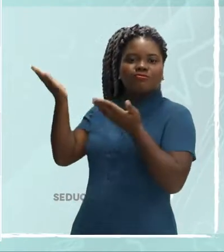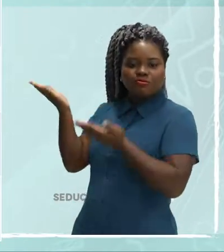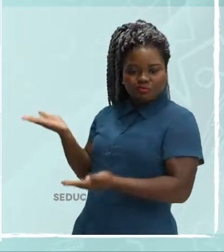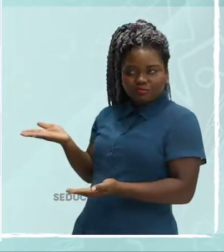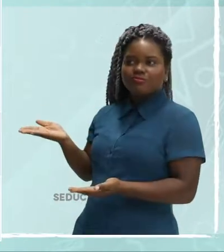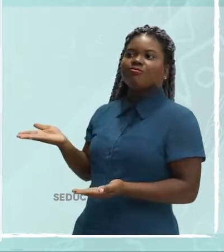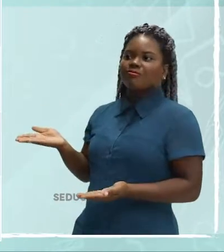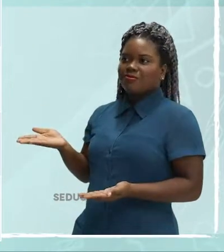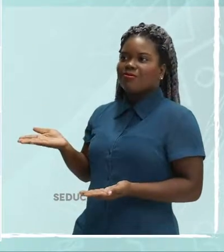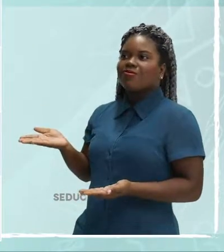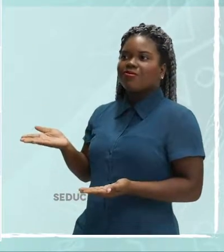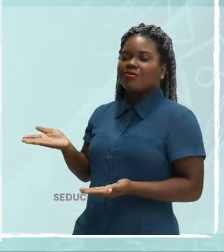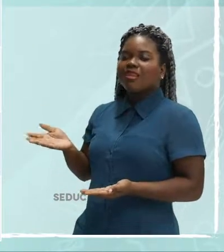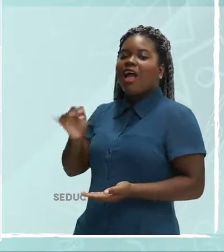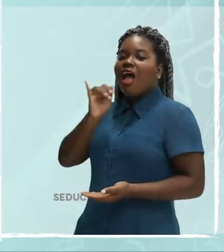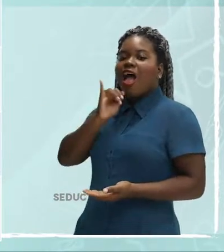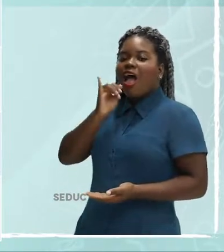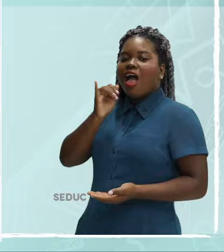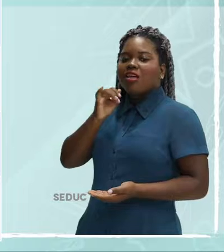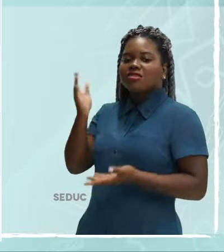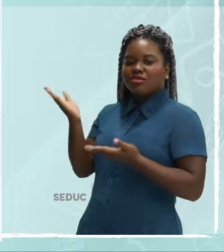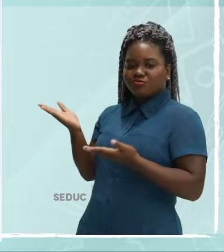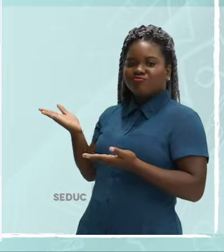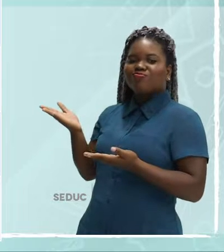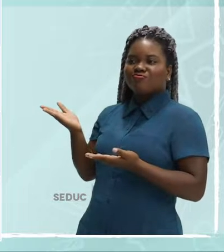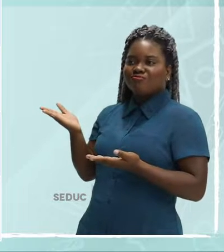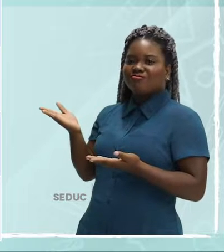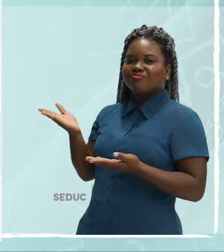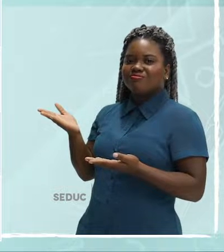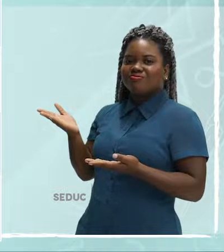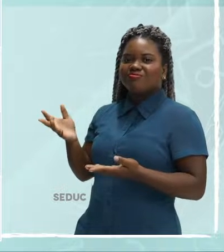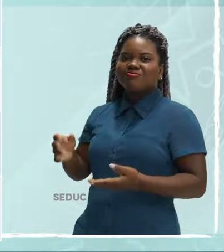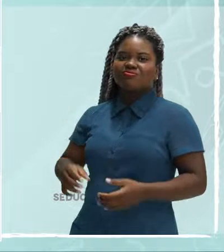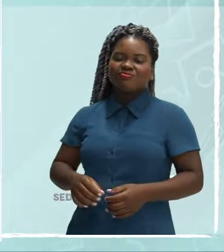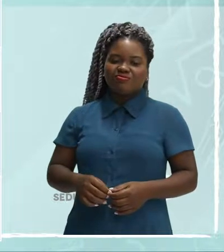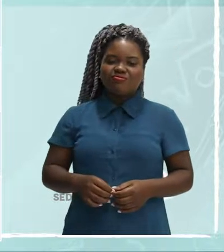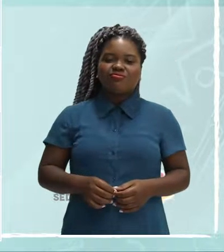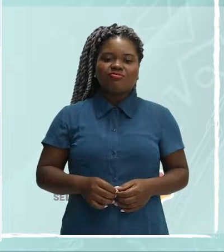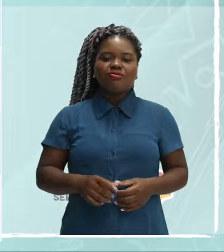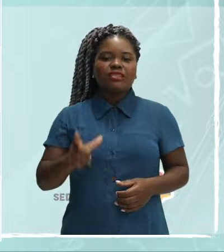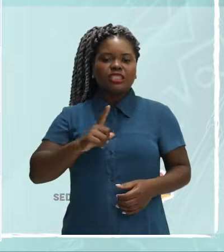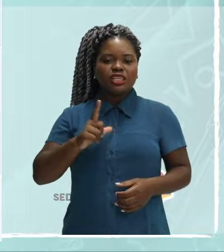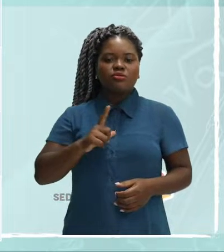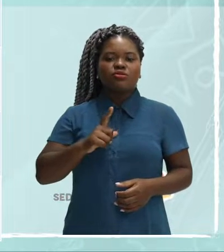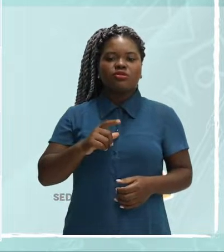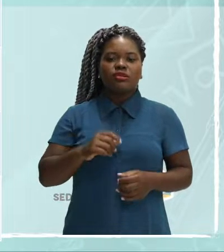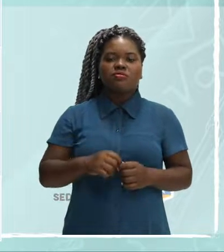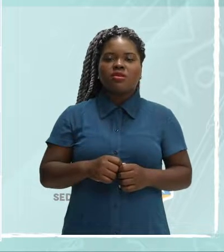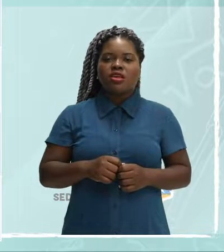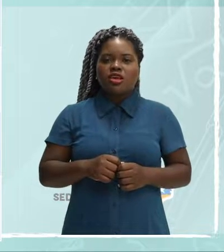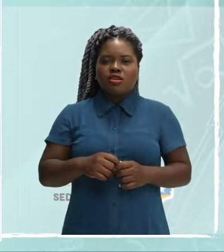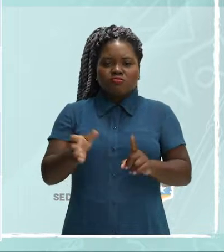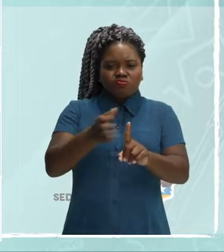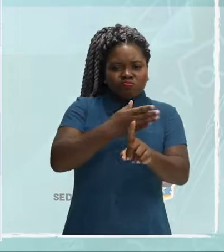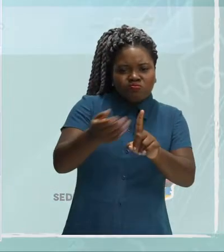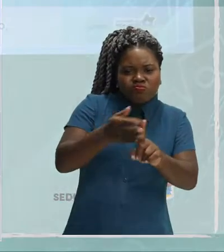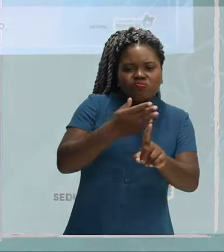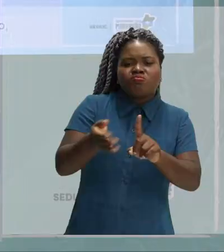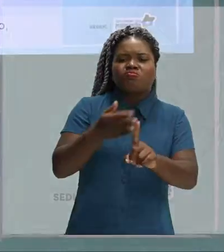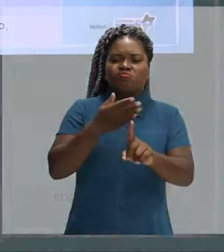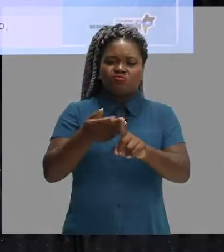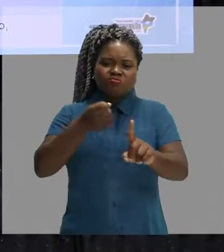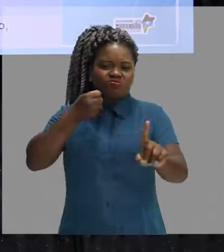como exemplos golpes, ferimentos, submissões físicas como puxões, empurrões, ou seja, é um